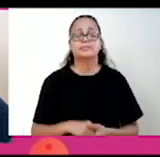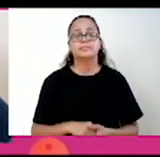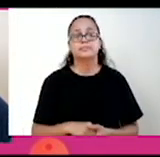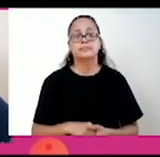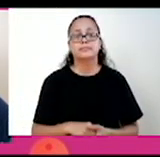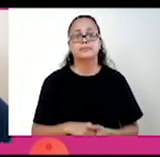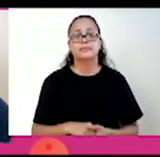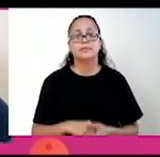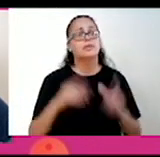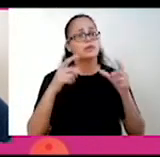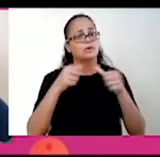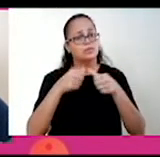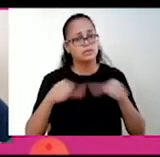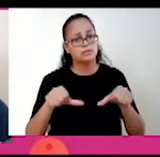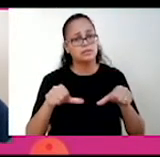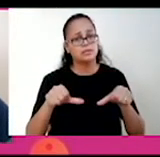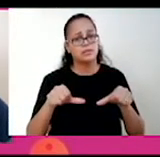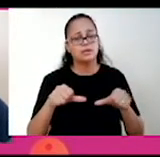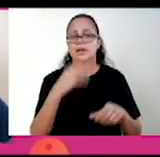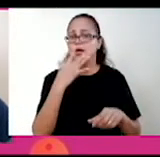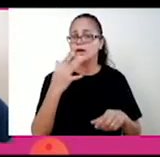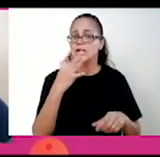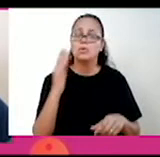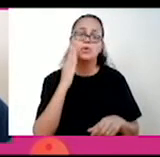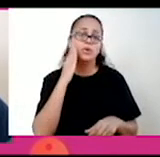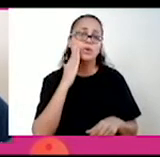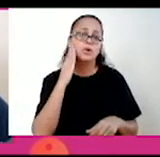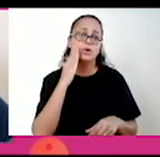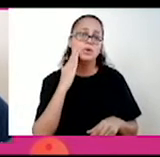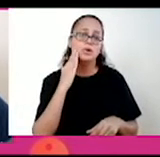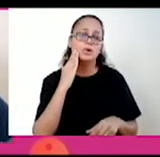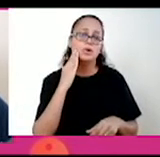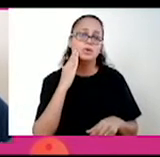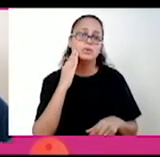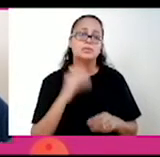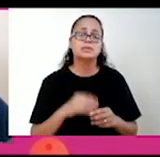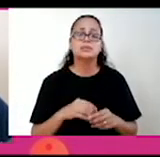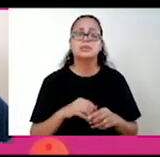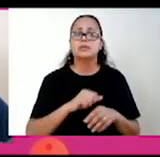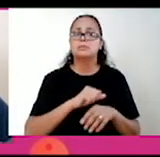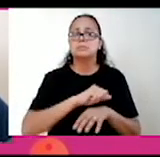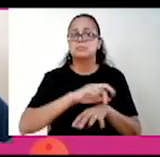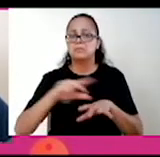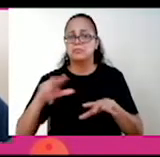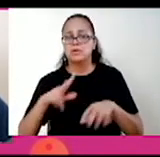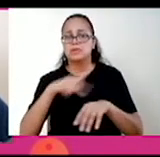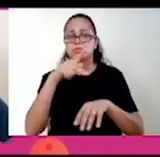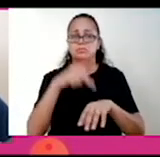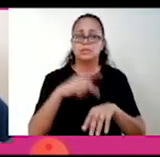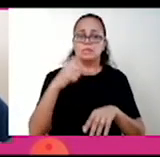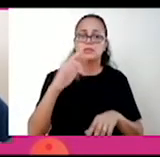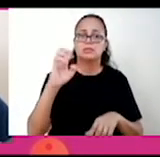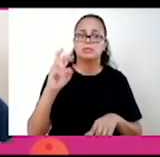também. Olha só onde ele está presente, é nessa cor rosa. Pega aqui as Guianas também, Suriname, pega Colômbia, pega Venezuela, pega uma parte